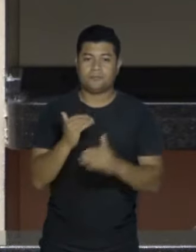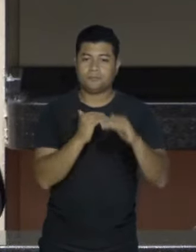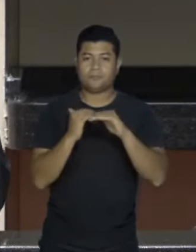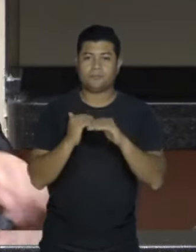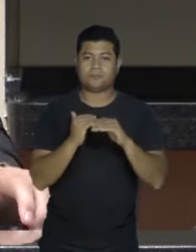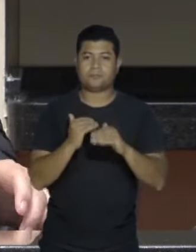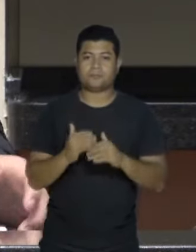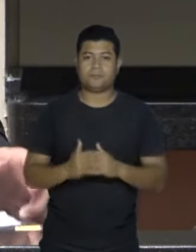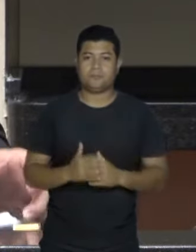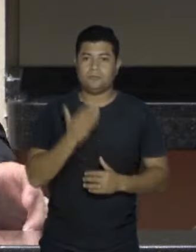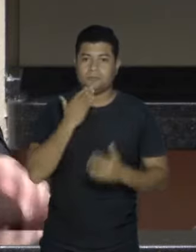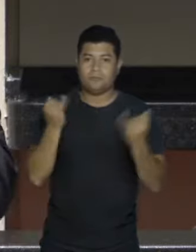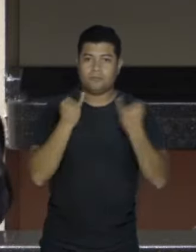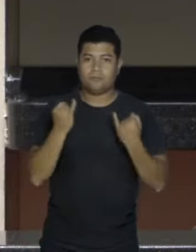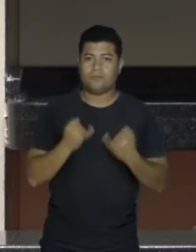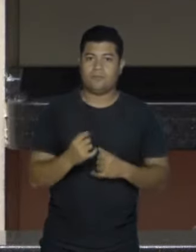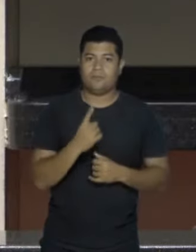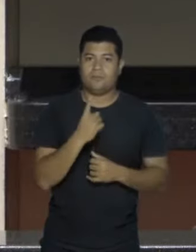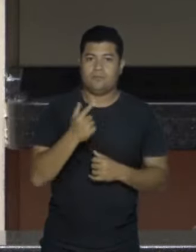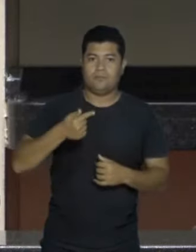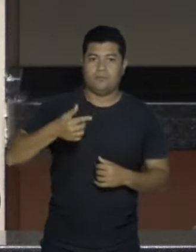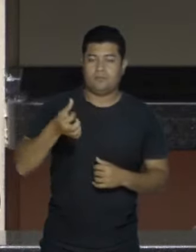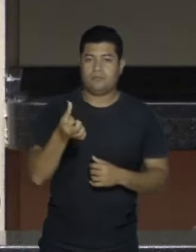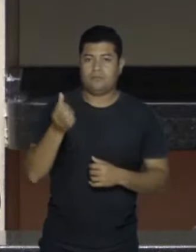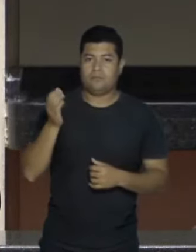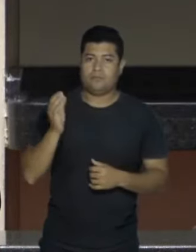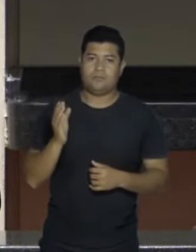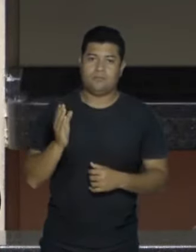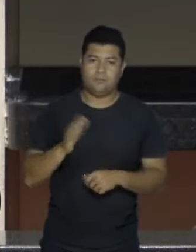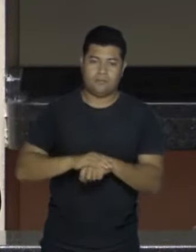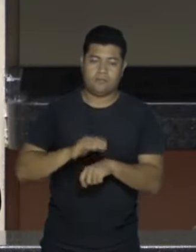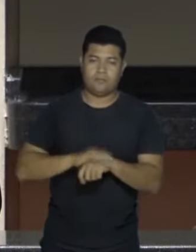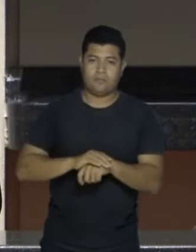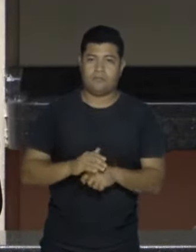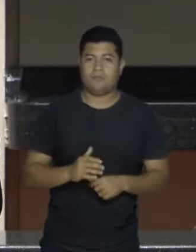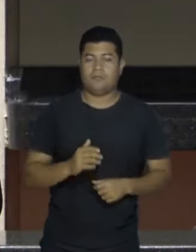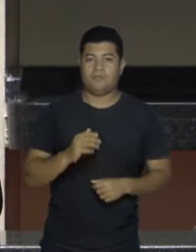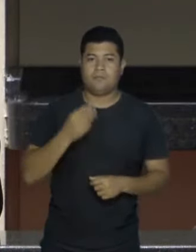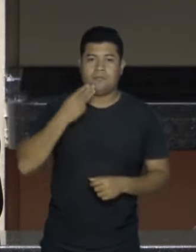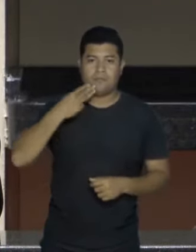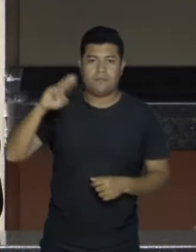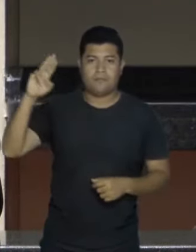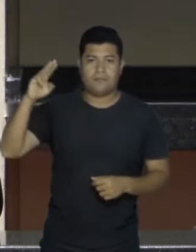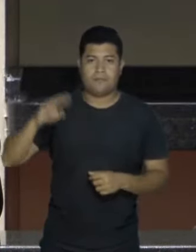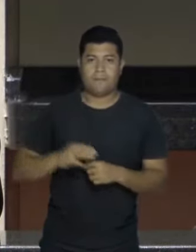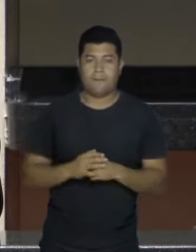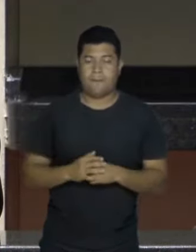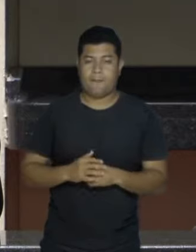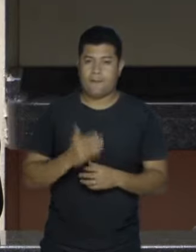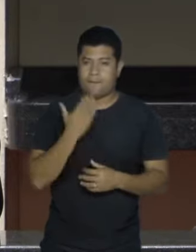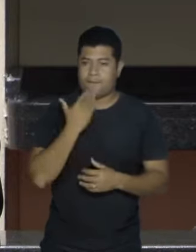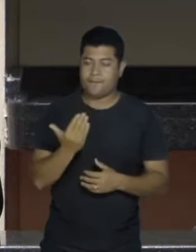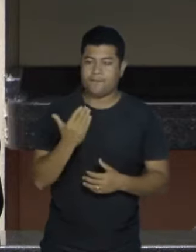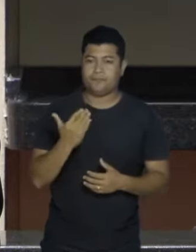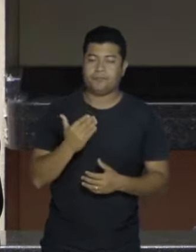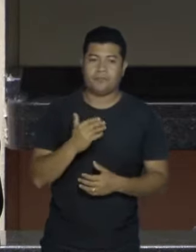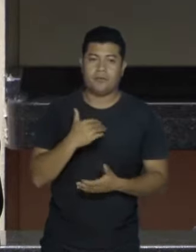unanimidade pedido informação 176 2023 autoria Deputado Lunelli solicitando a Secretária do Estado da Fazenda informações